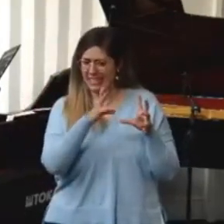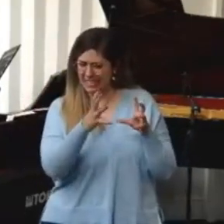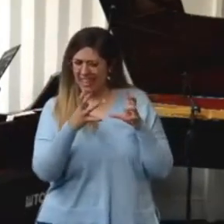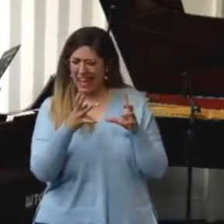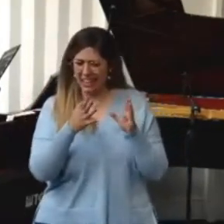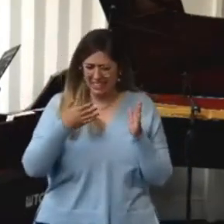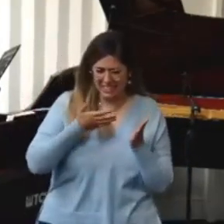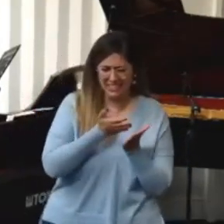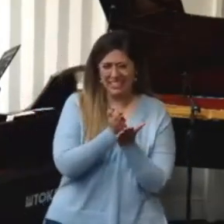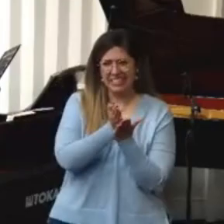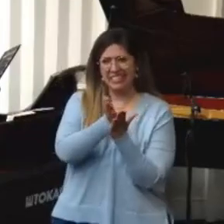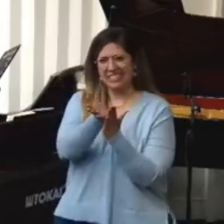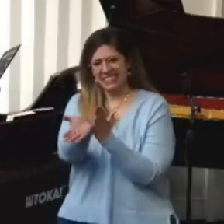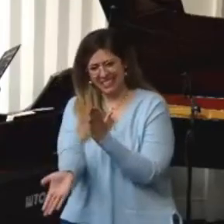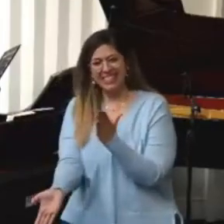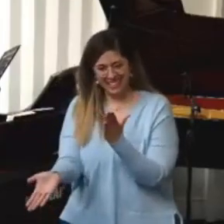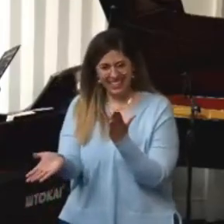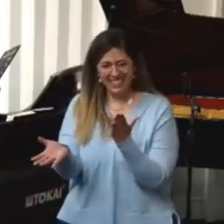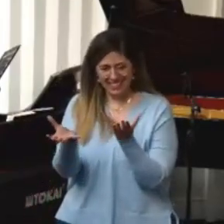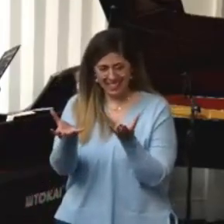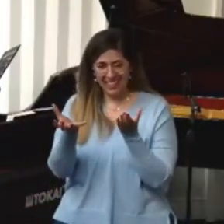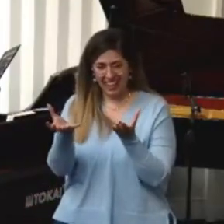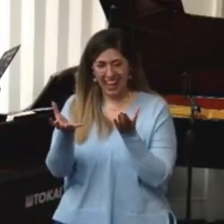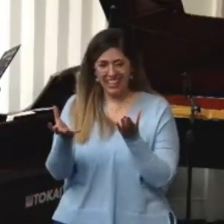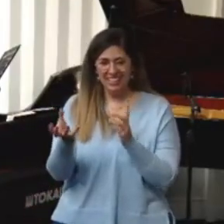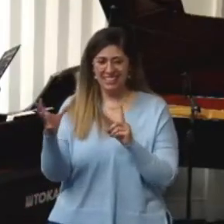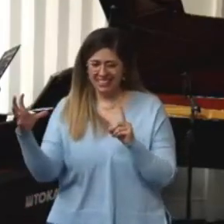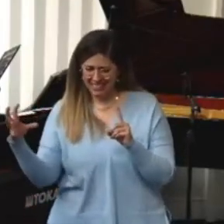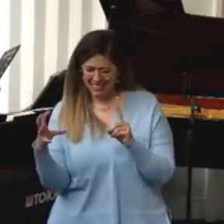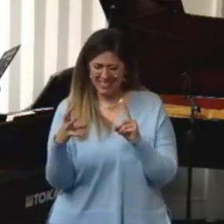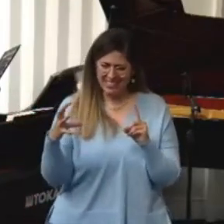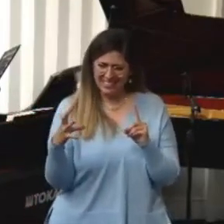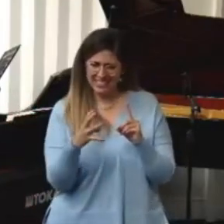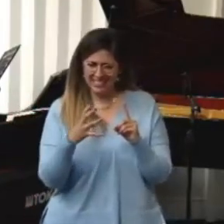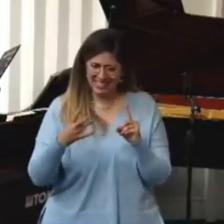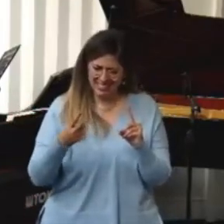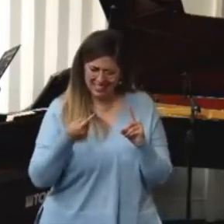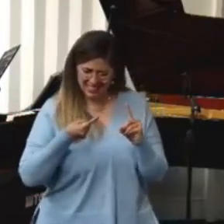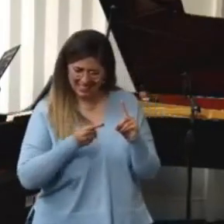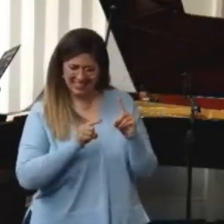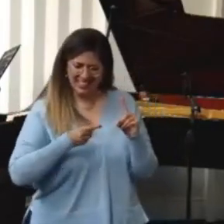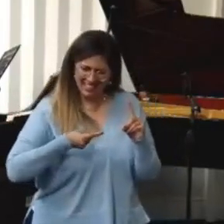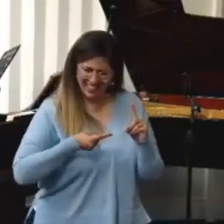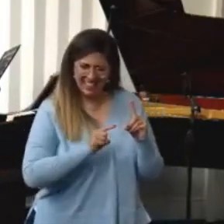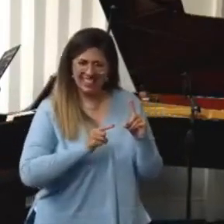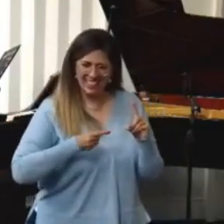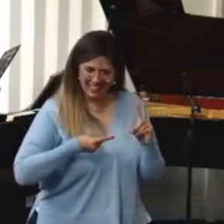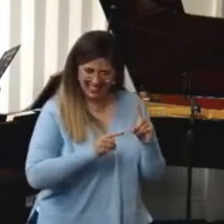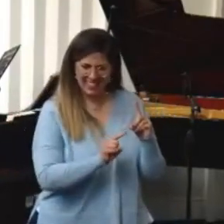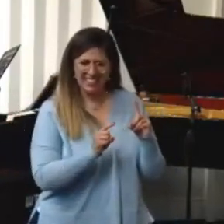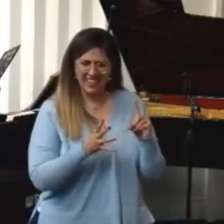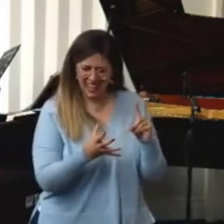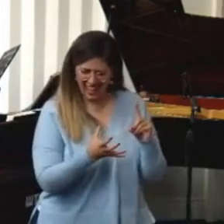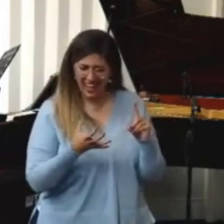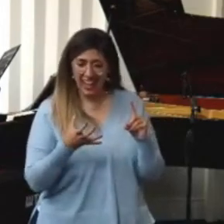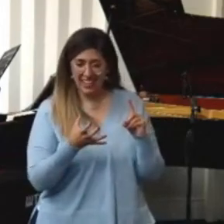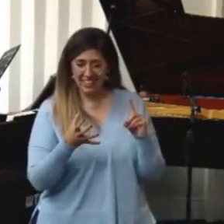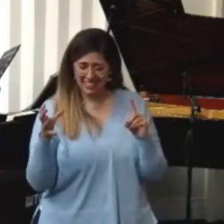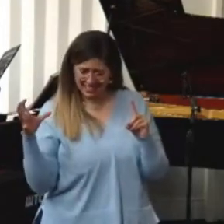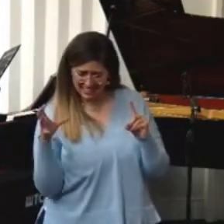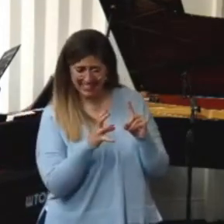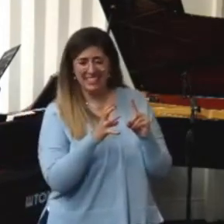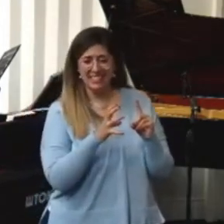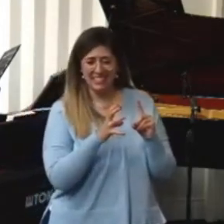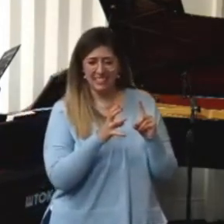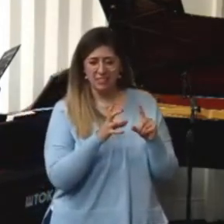nossa direção, quando tentam pegar-nos, agarrar-nos e não deixar que progridamos no conhecimento e na graça do